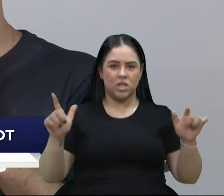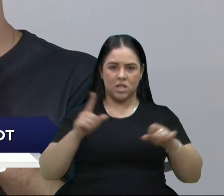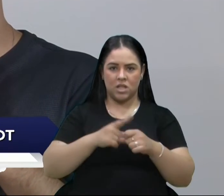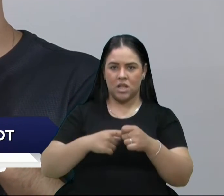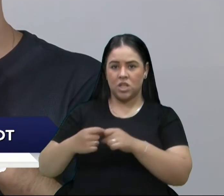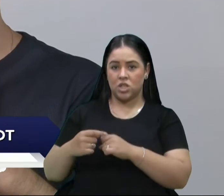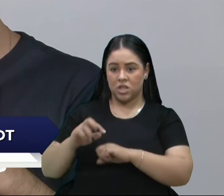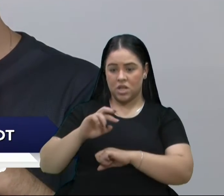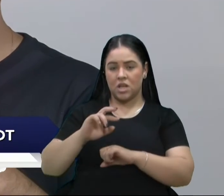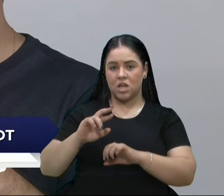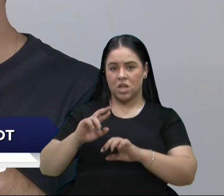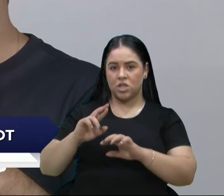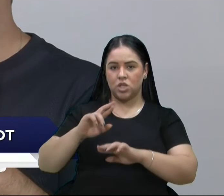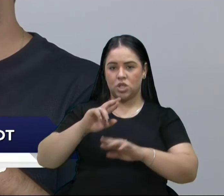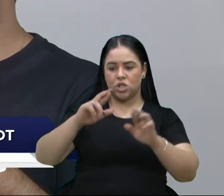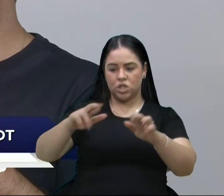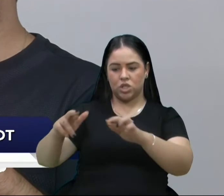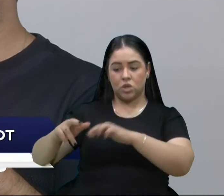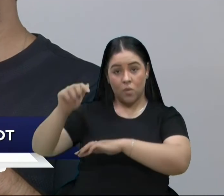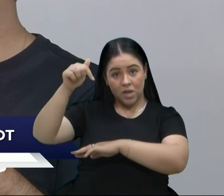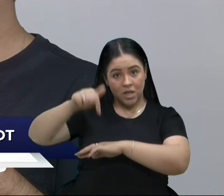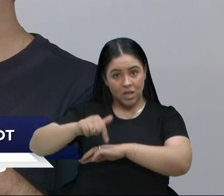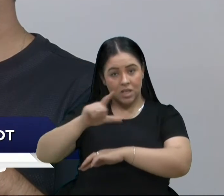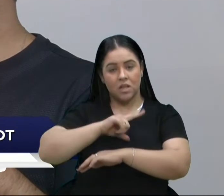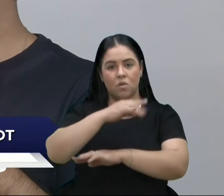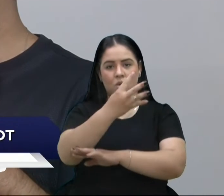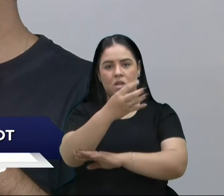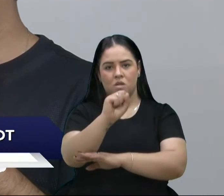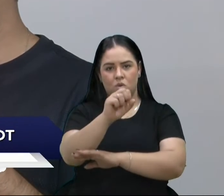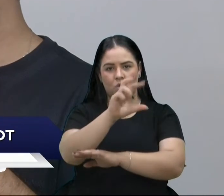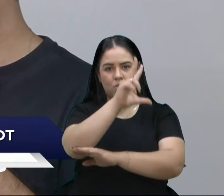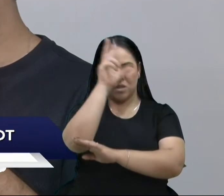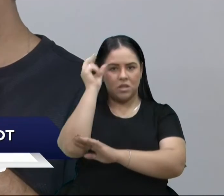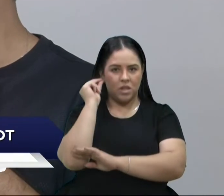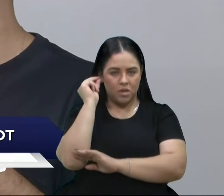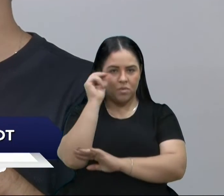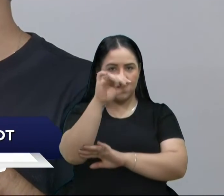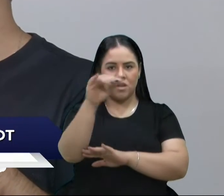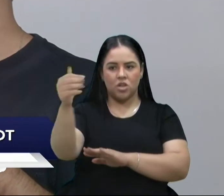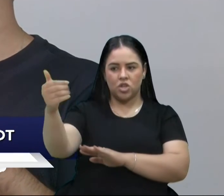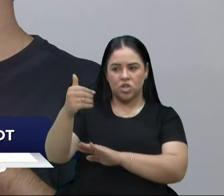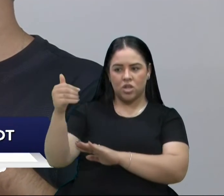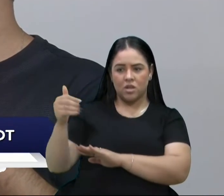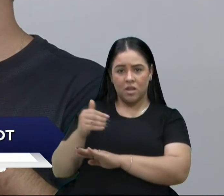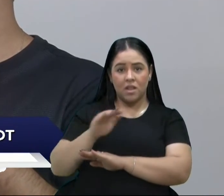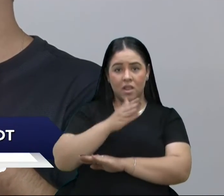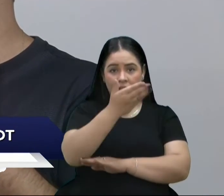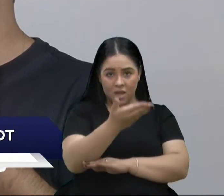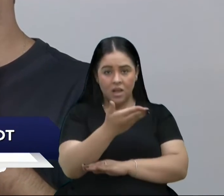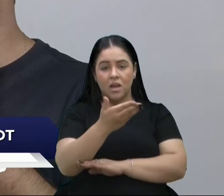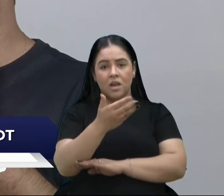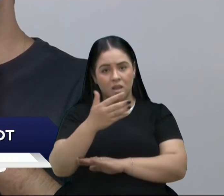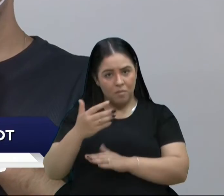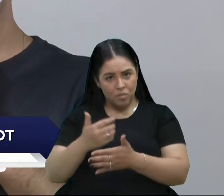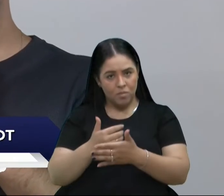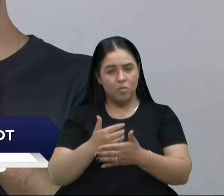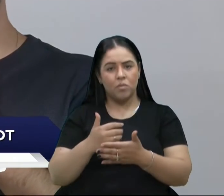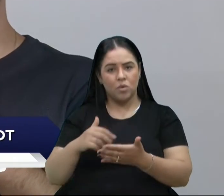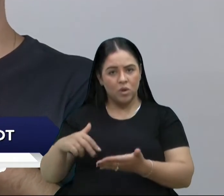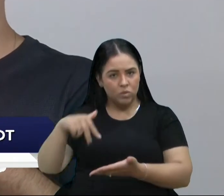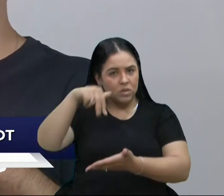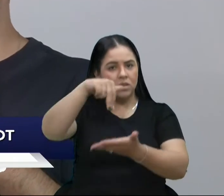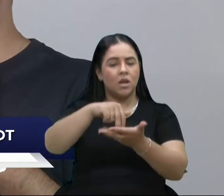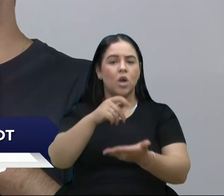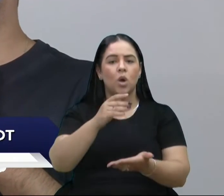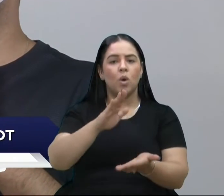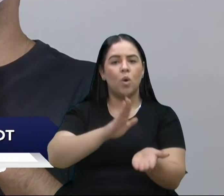que abrange os 48 municípios, para que seja, né, o protagonista de cobrar a responsabilidade desses outros prefeitos da região. Porque é